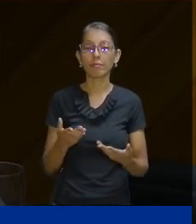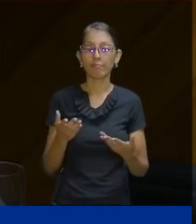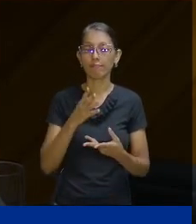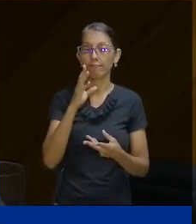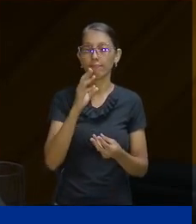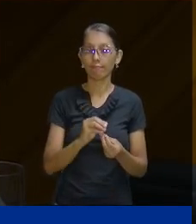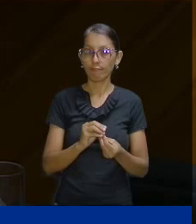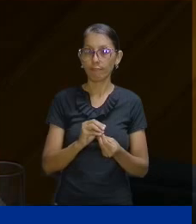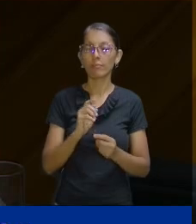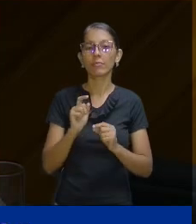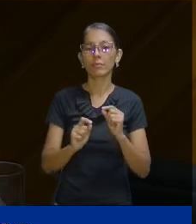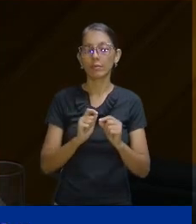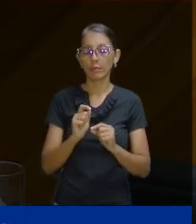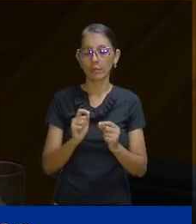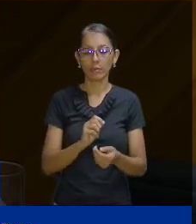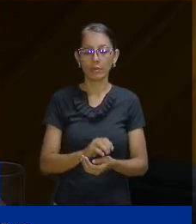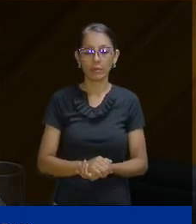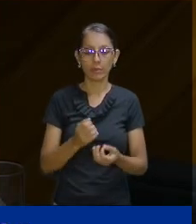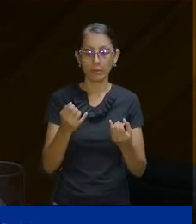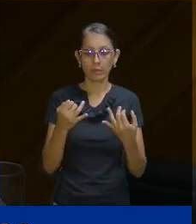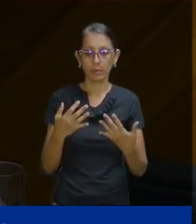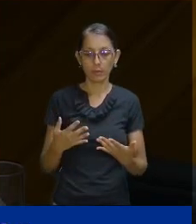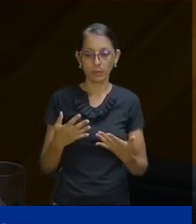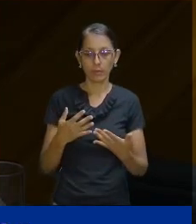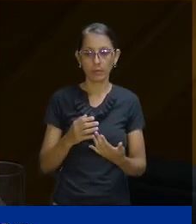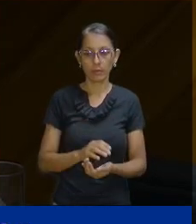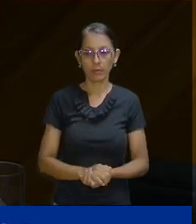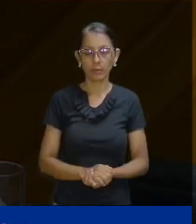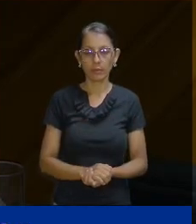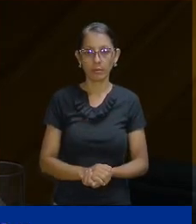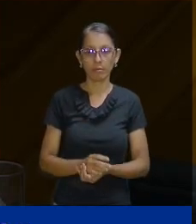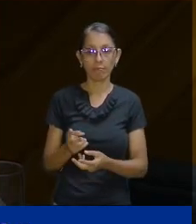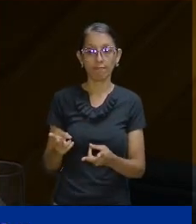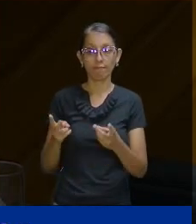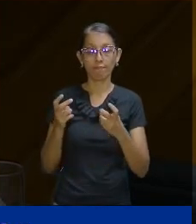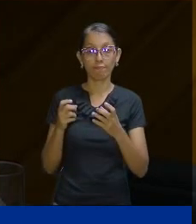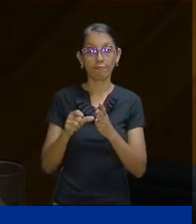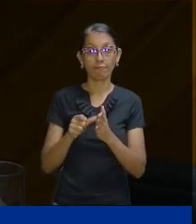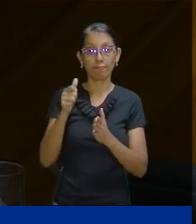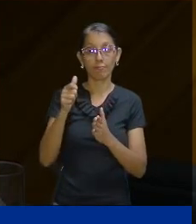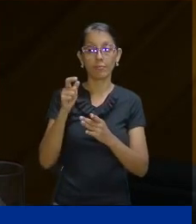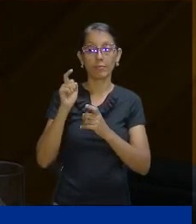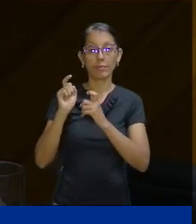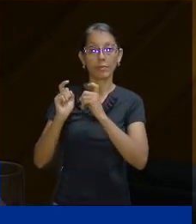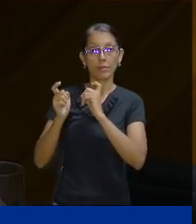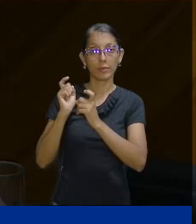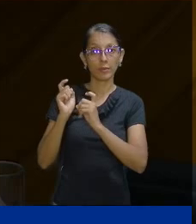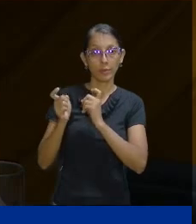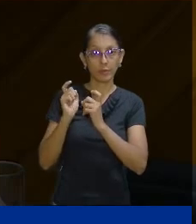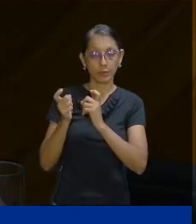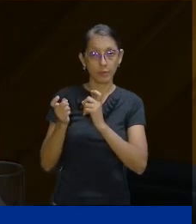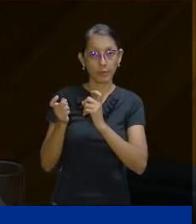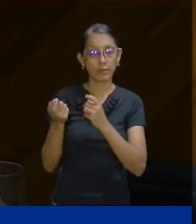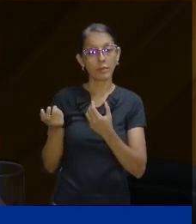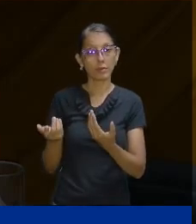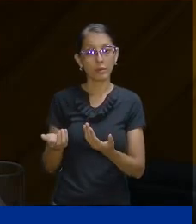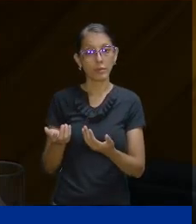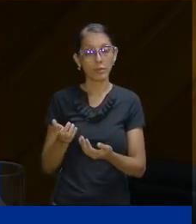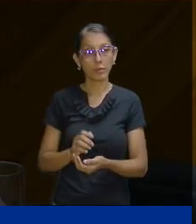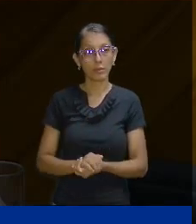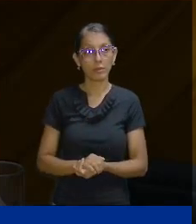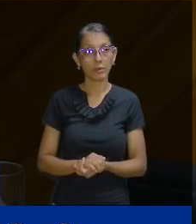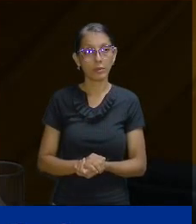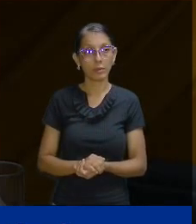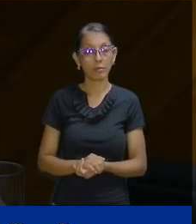finalizar, destacar que, evidenciada a ciência pelo primeiro diálogo que foi trazido aqui, assim como o